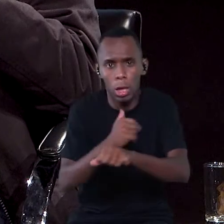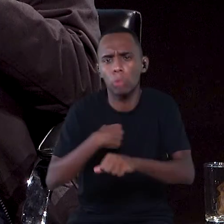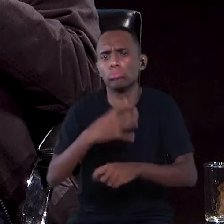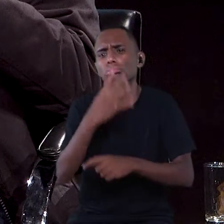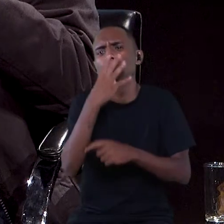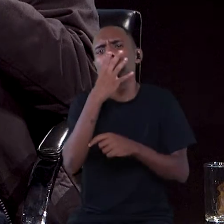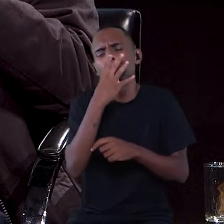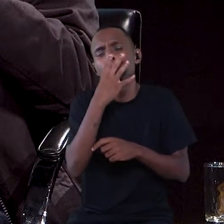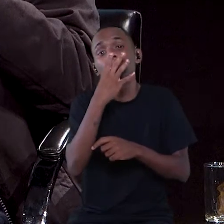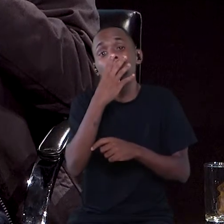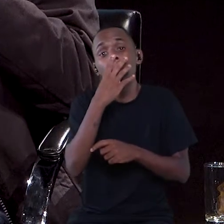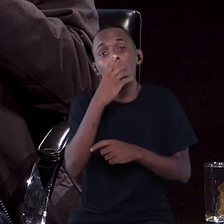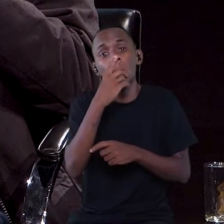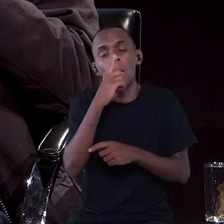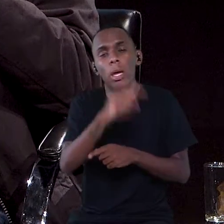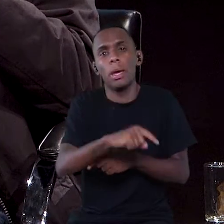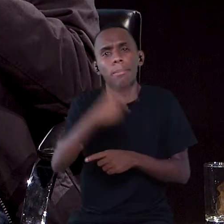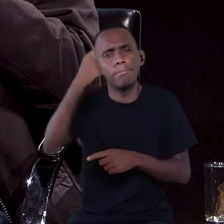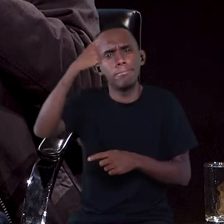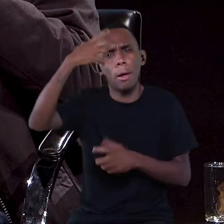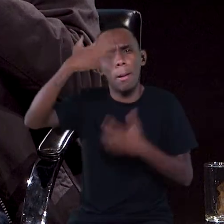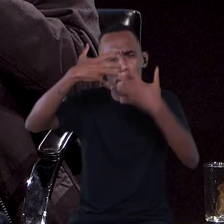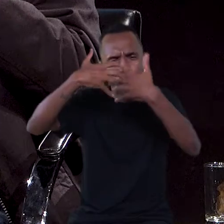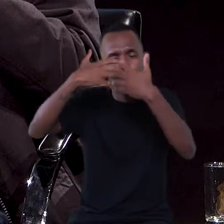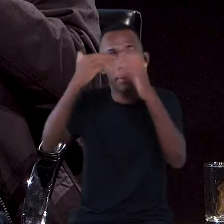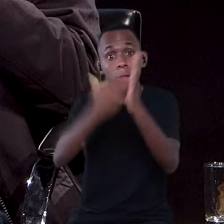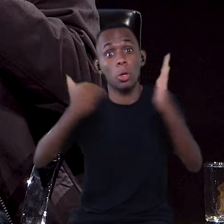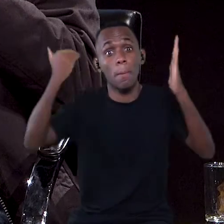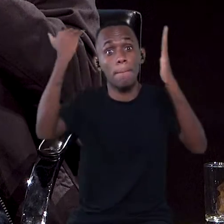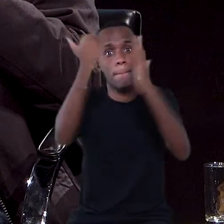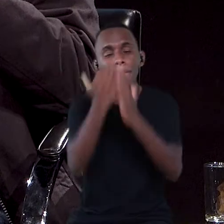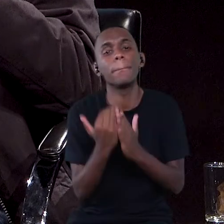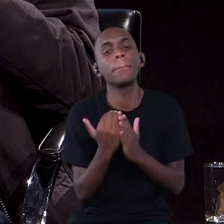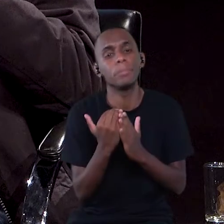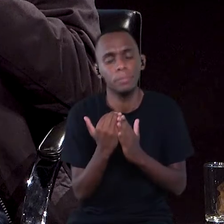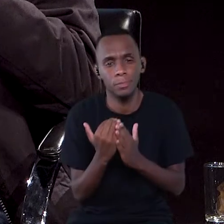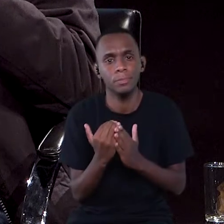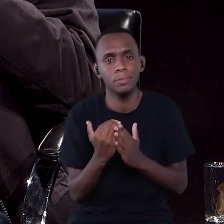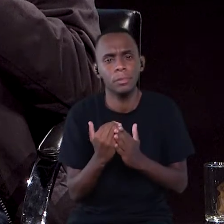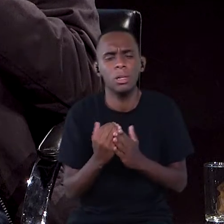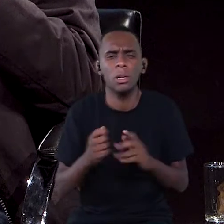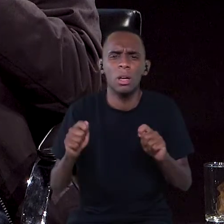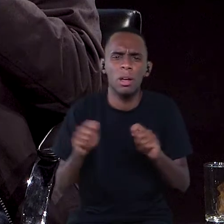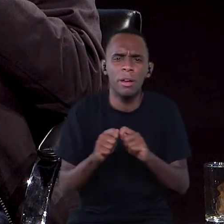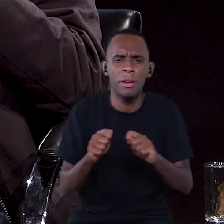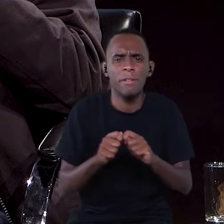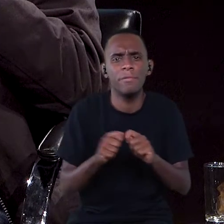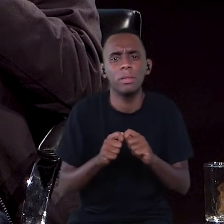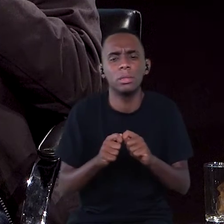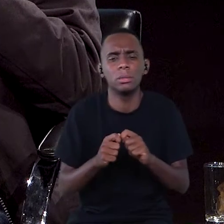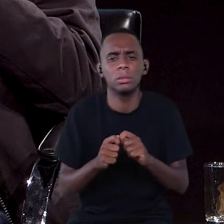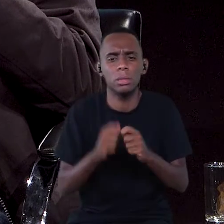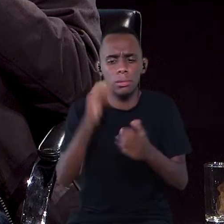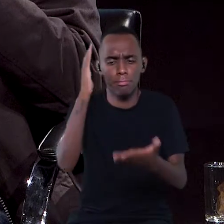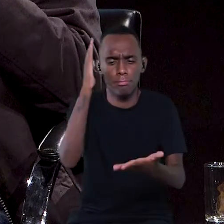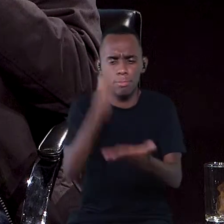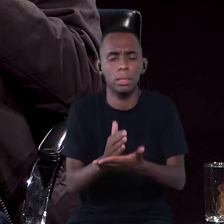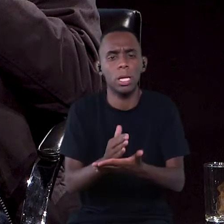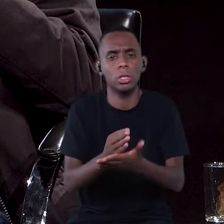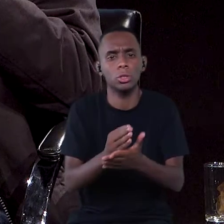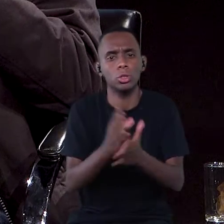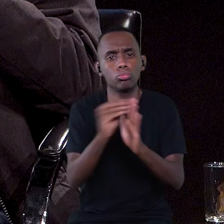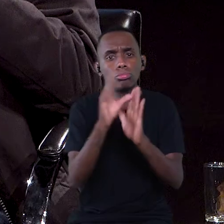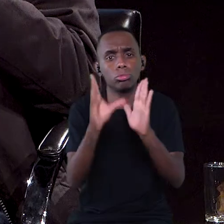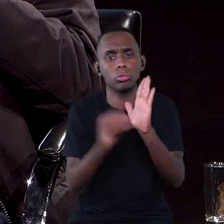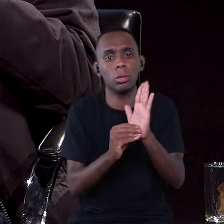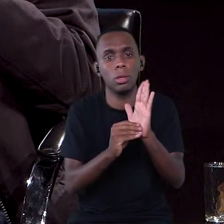acho fascinante, que é a suspensão do pensamento, em muitos dos poemas do Lorca. Ele faz o enunciado da metade de um conteúdo